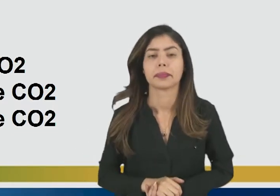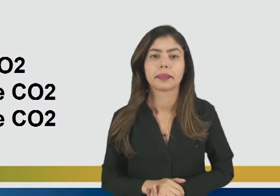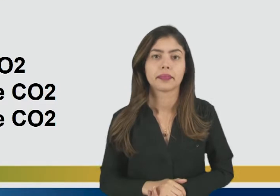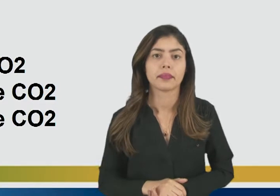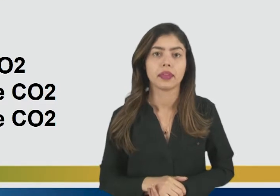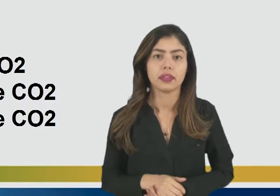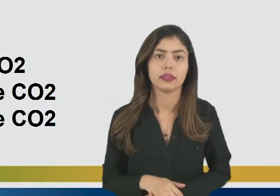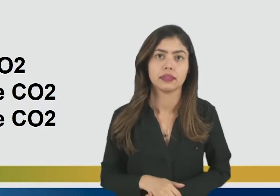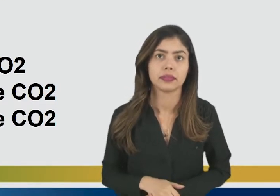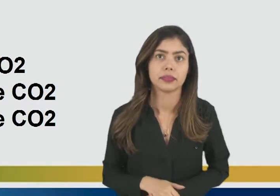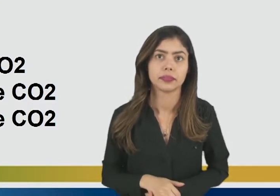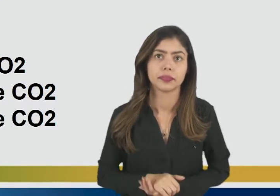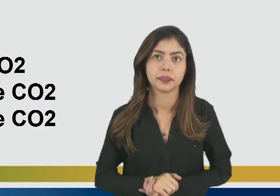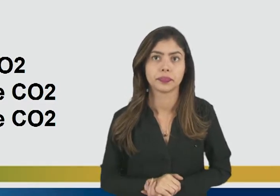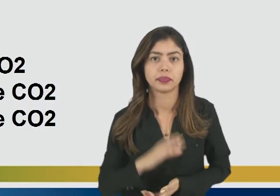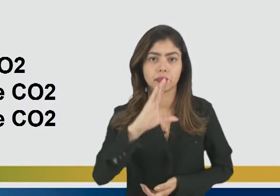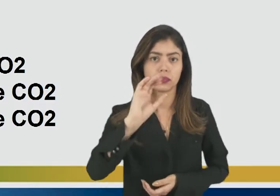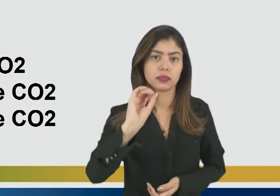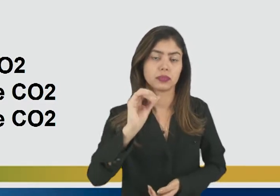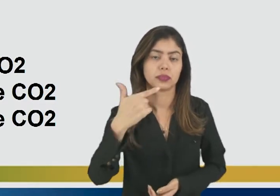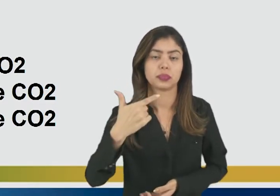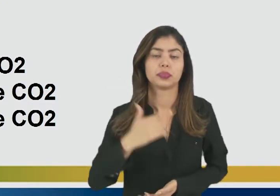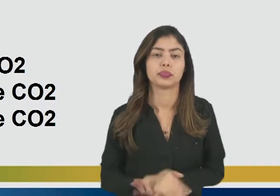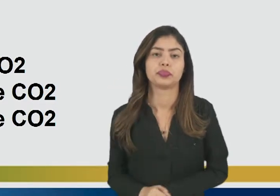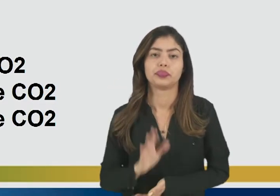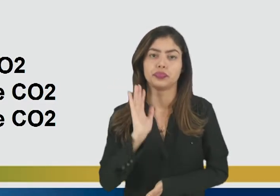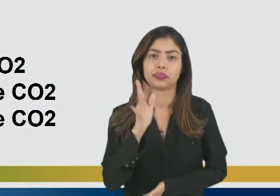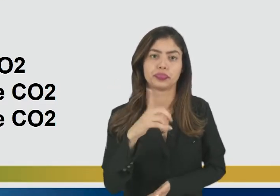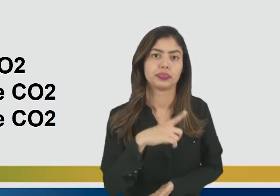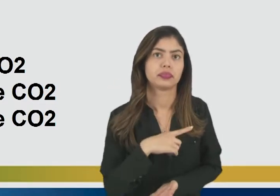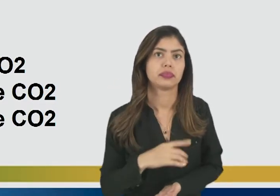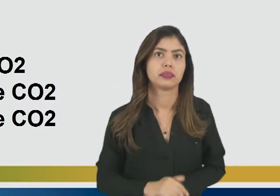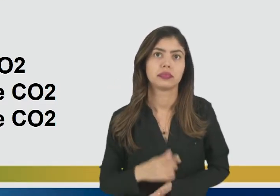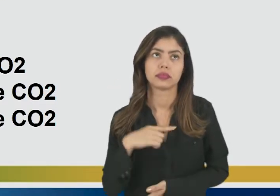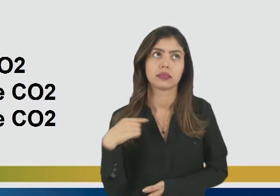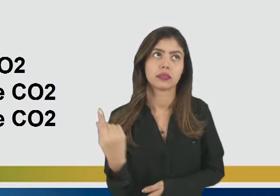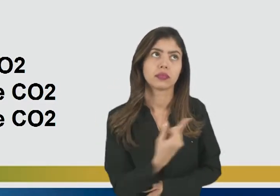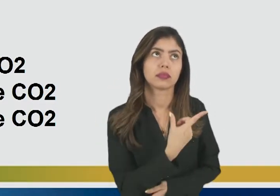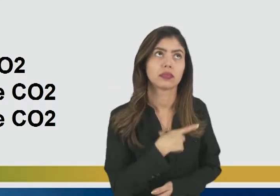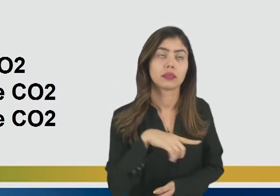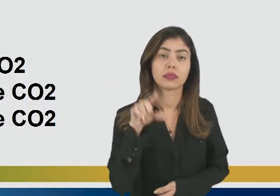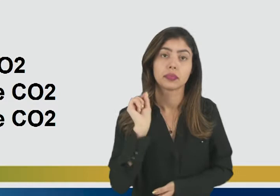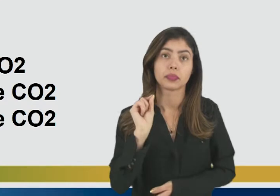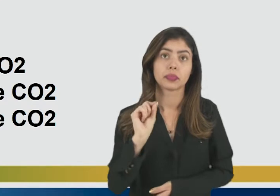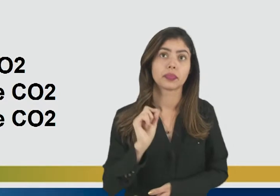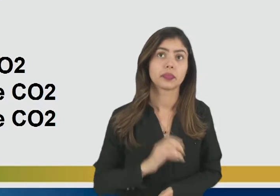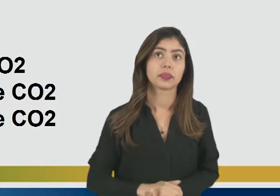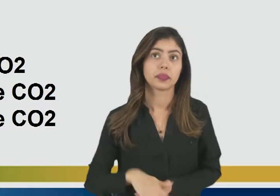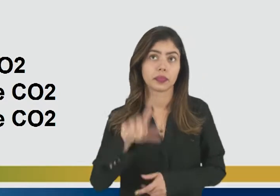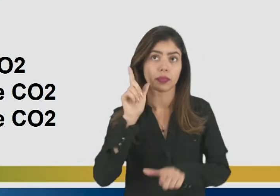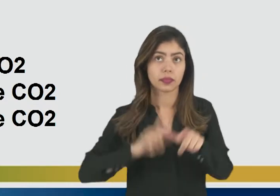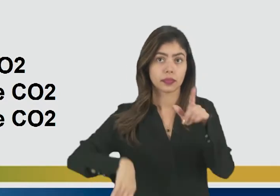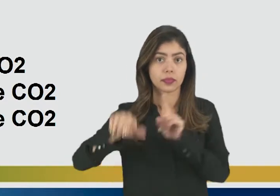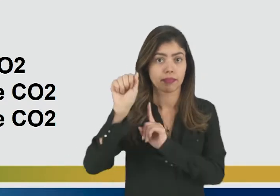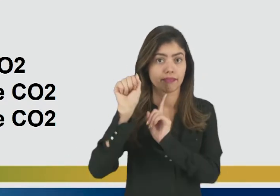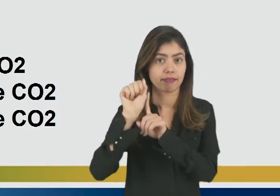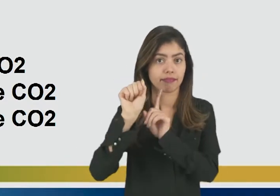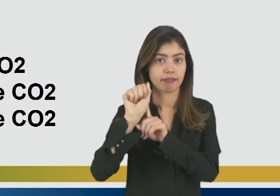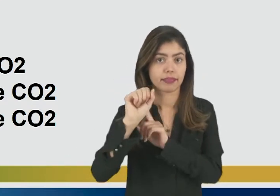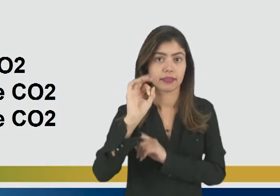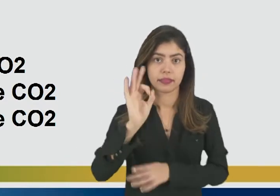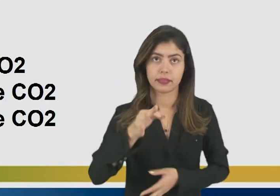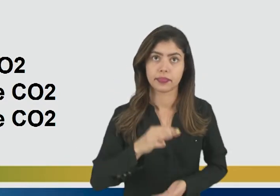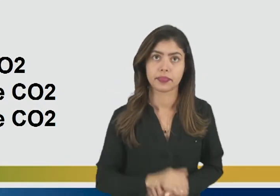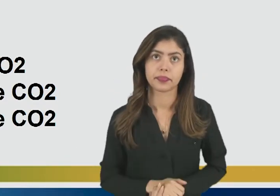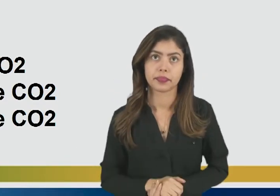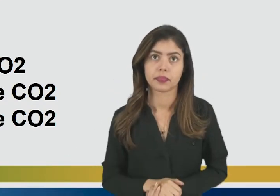683,8 kJ por mol de CO2 formado. Então, nós vamos ter como gabarito a letra A, certo? Então,